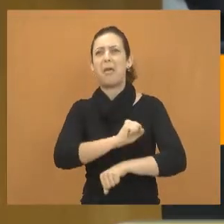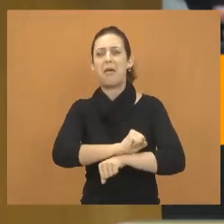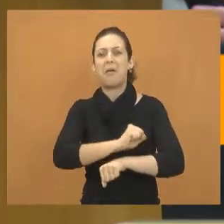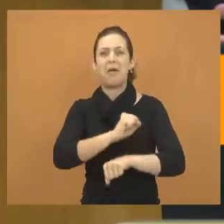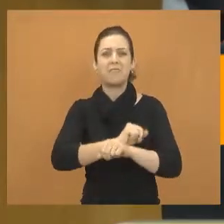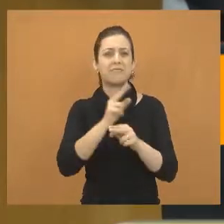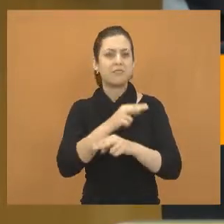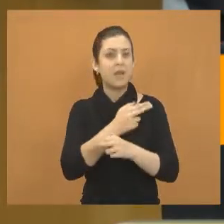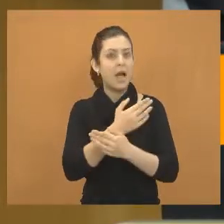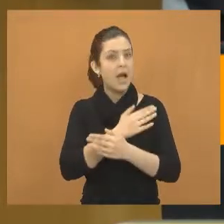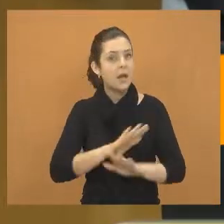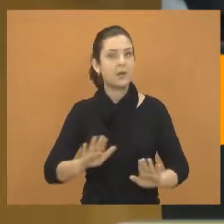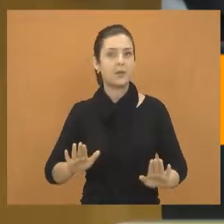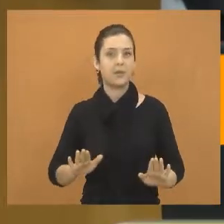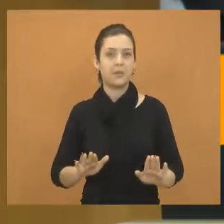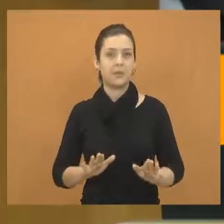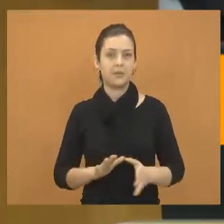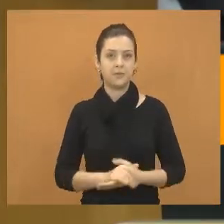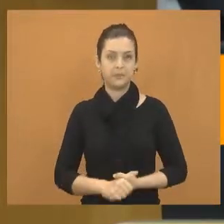pronto-socorro, aquilo lá vai acabar.